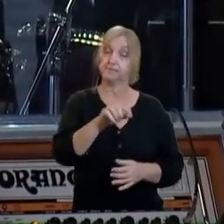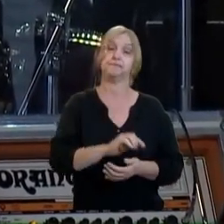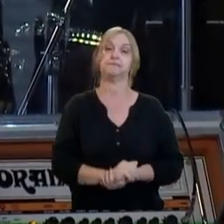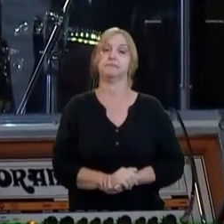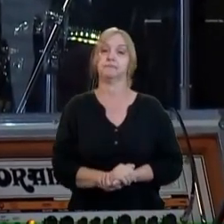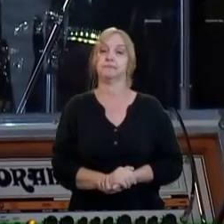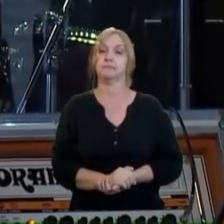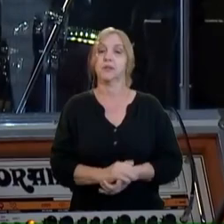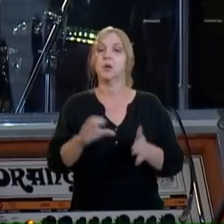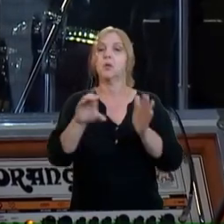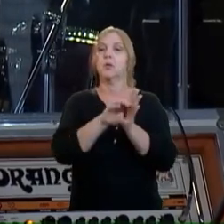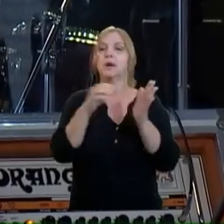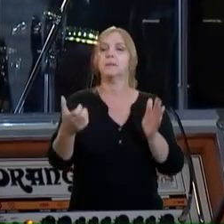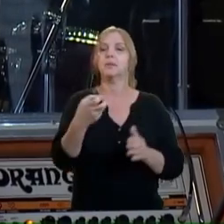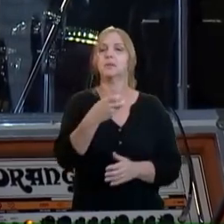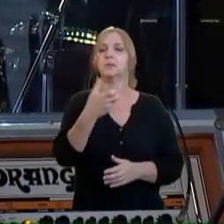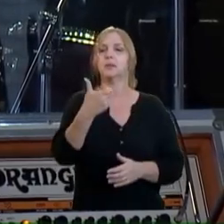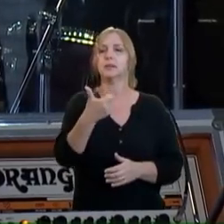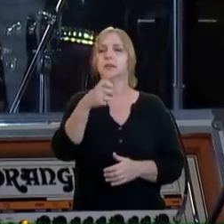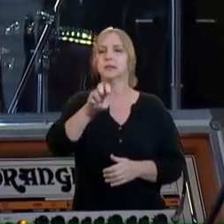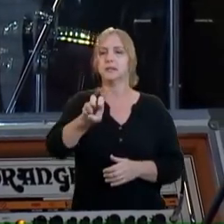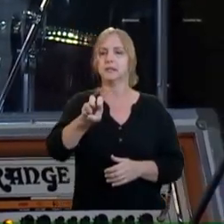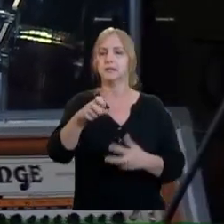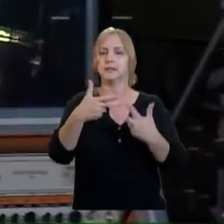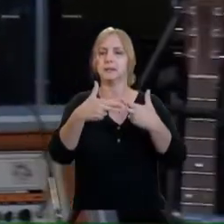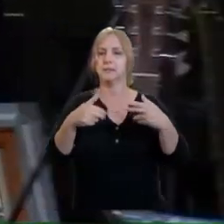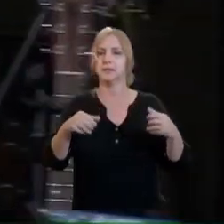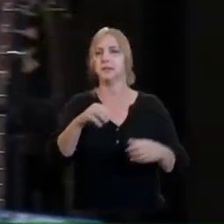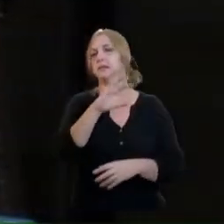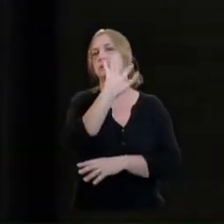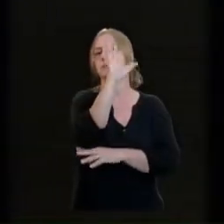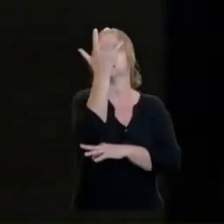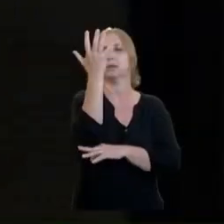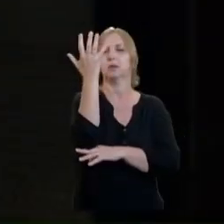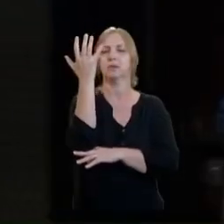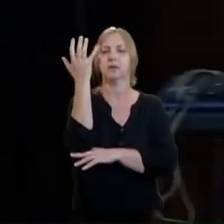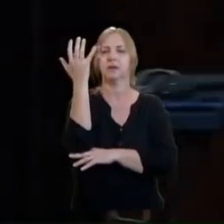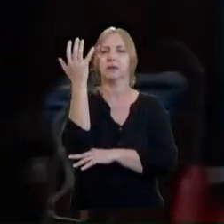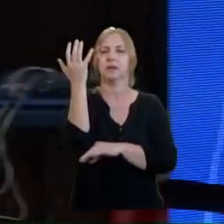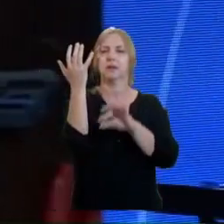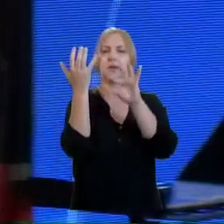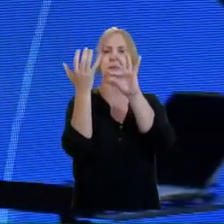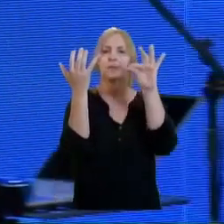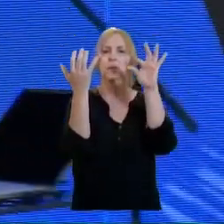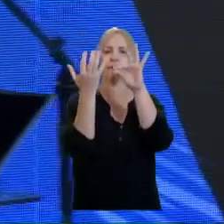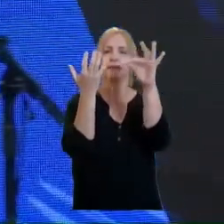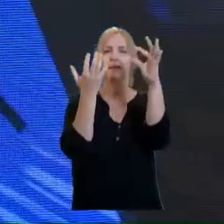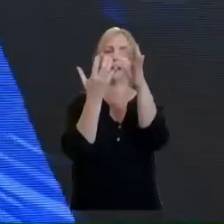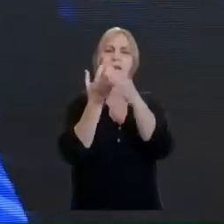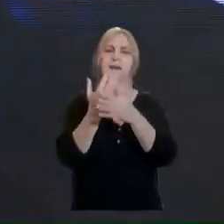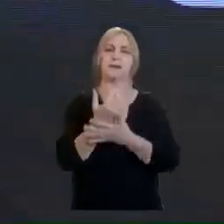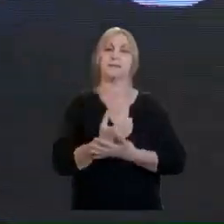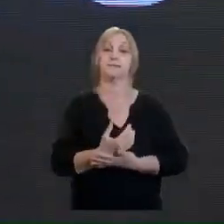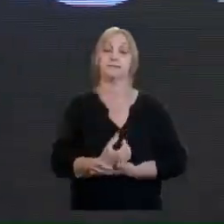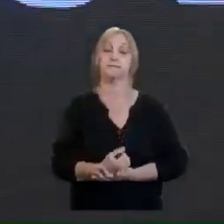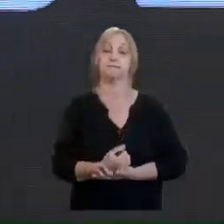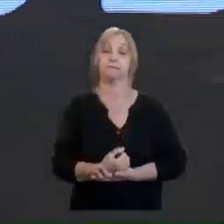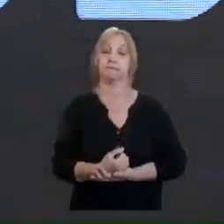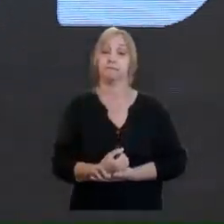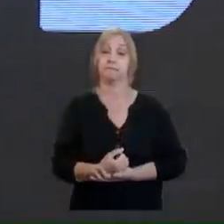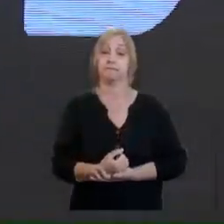capítulo 15 de João, falando sobre a videira, ali você vai encontrar, deixa você fazer essa